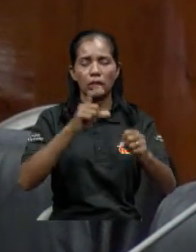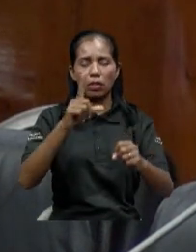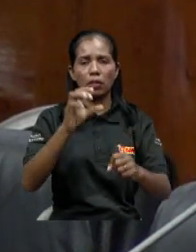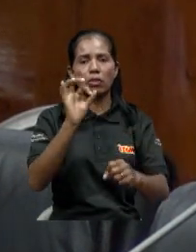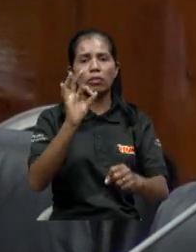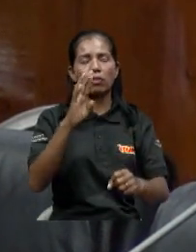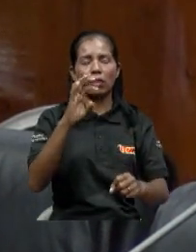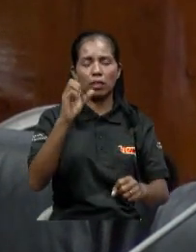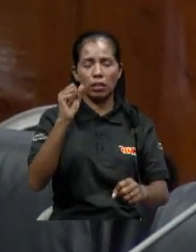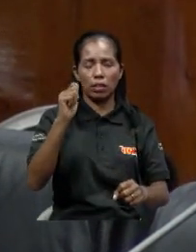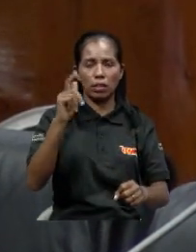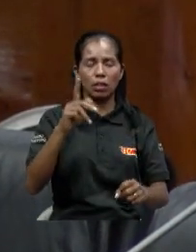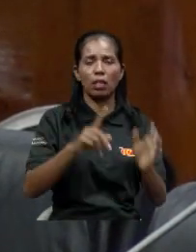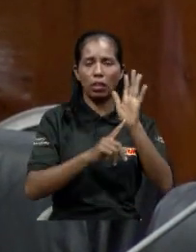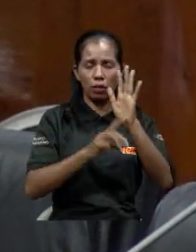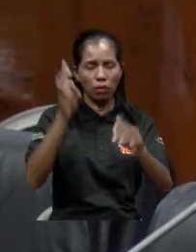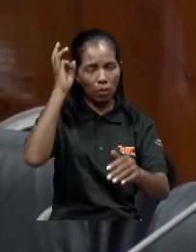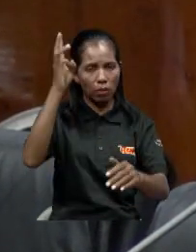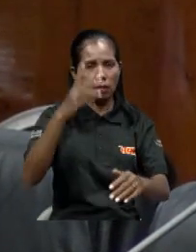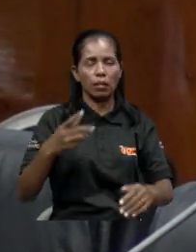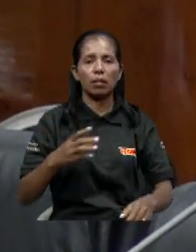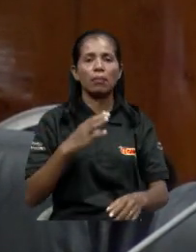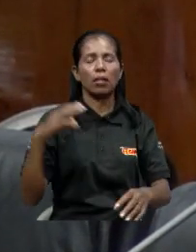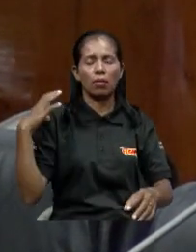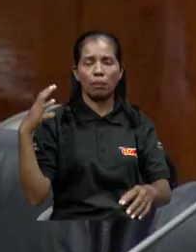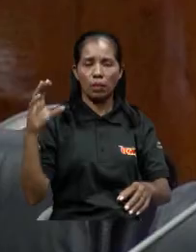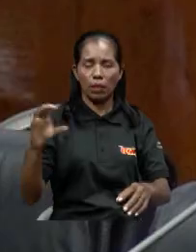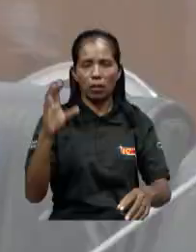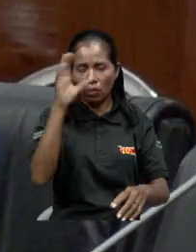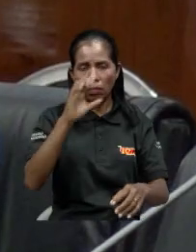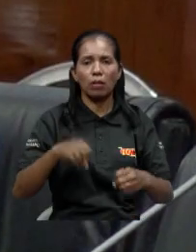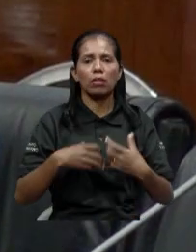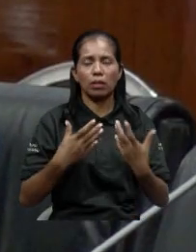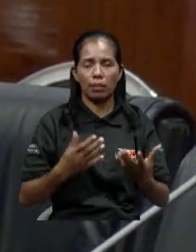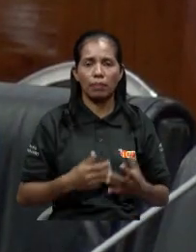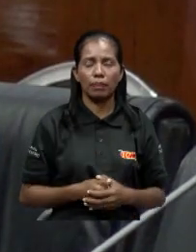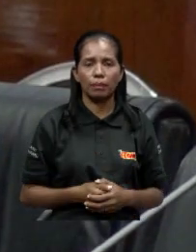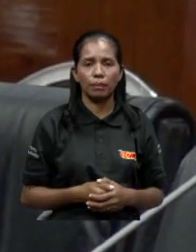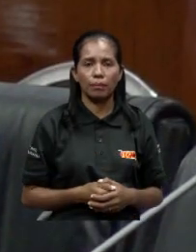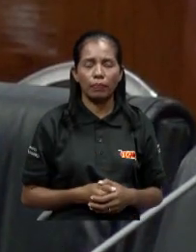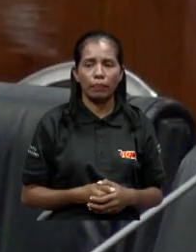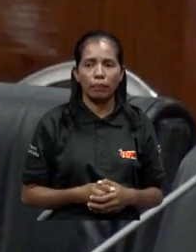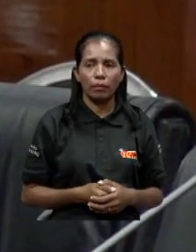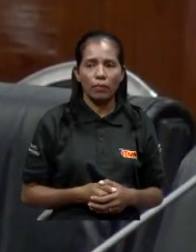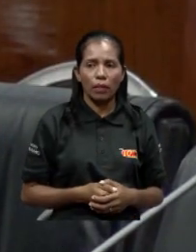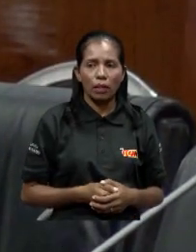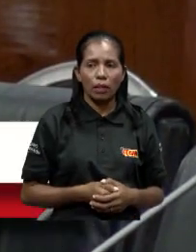Francisco Jerônimo, se hatou preocupação né, ba parte competente e buca solução. Vamos com a